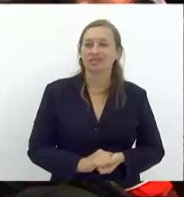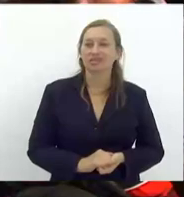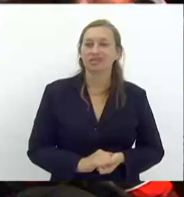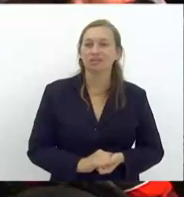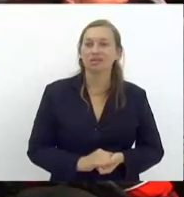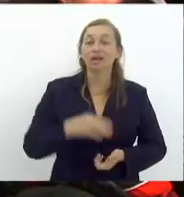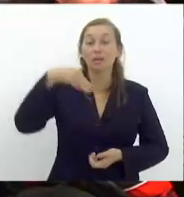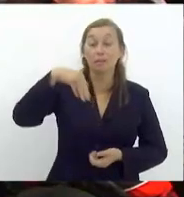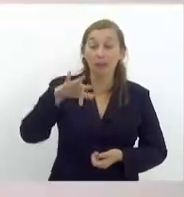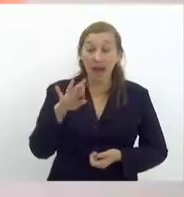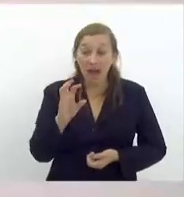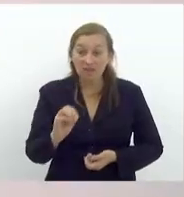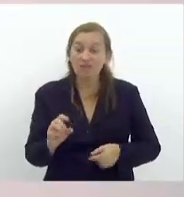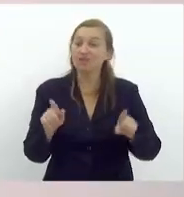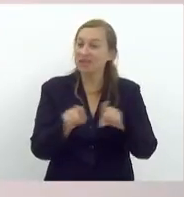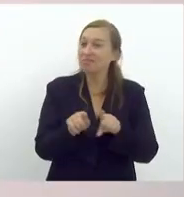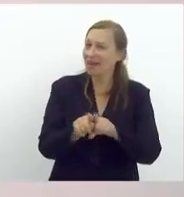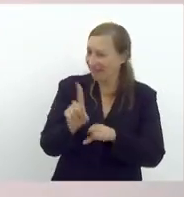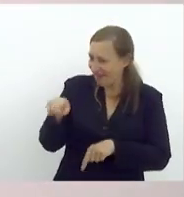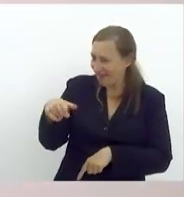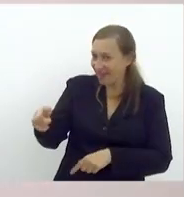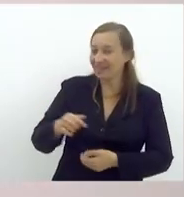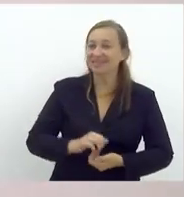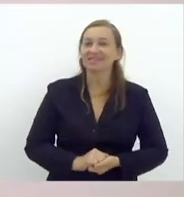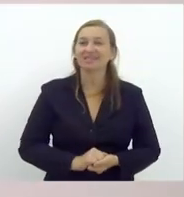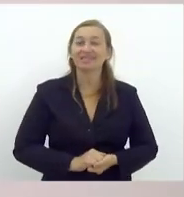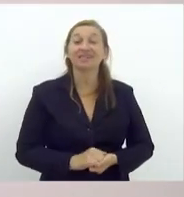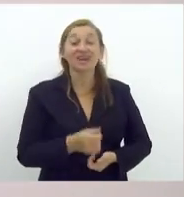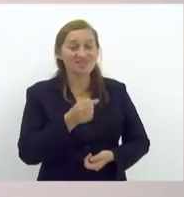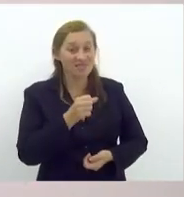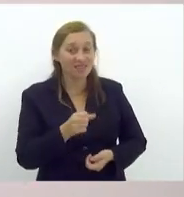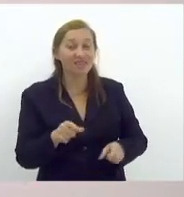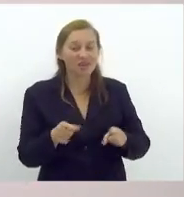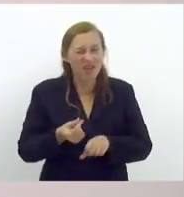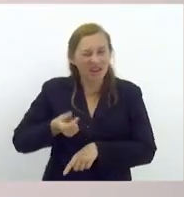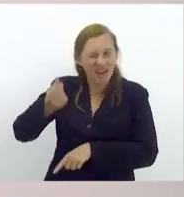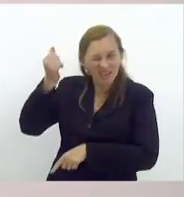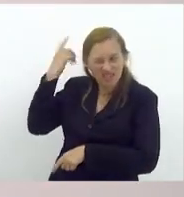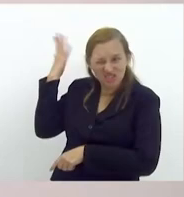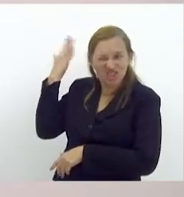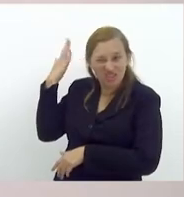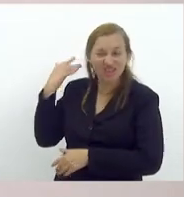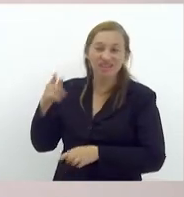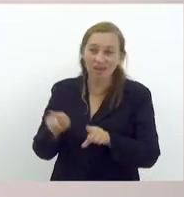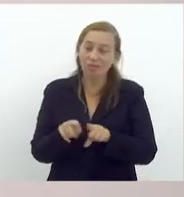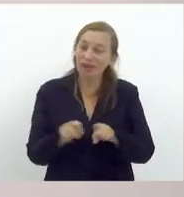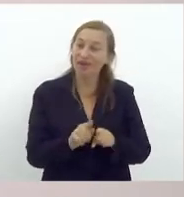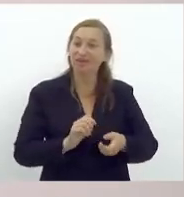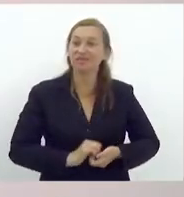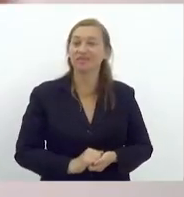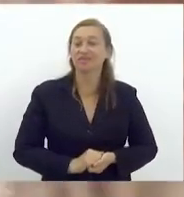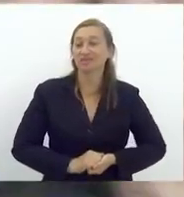o Márcio também né mas tudo antiga aí também tá com a gente e